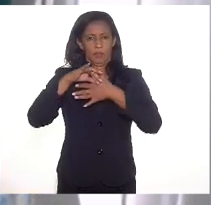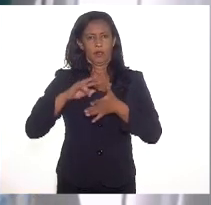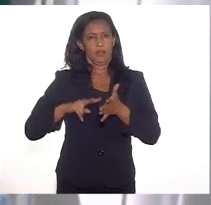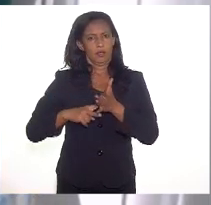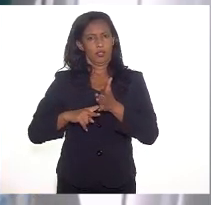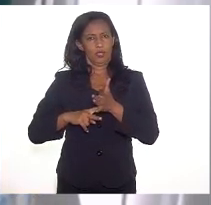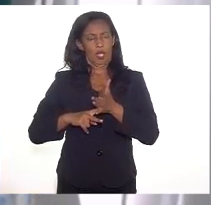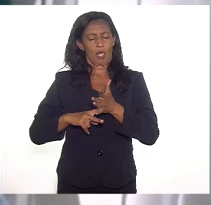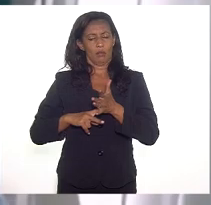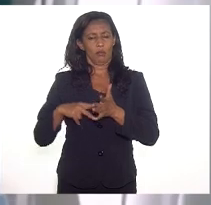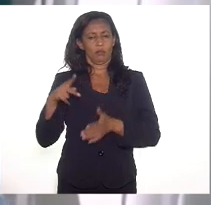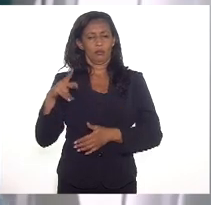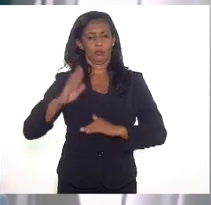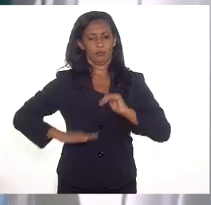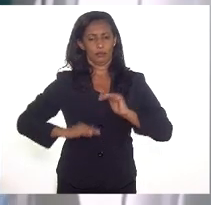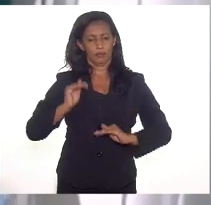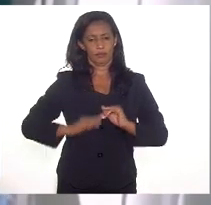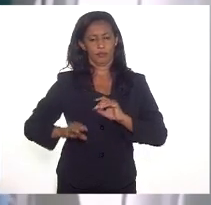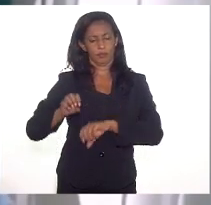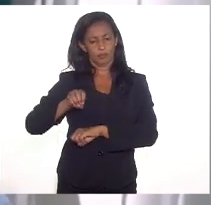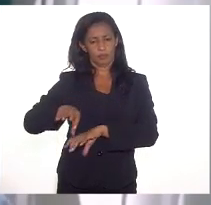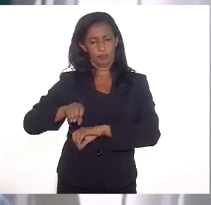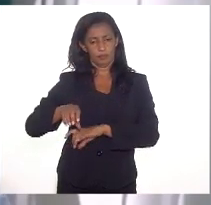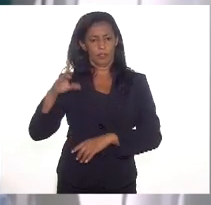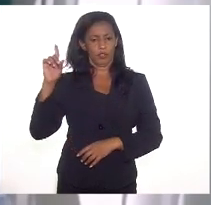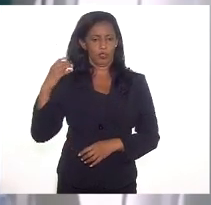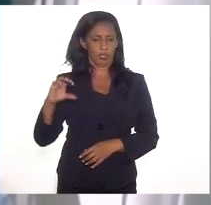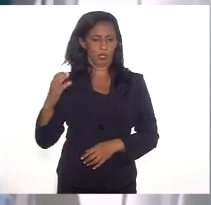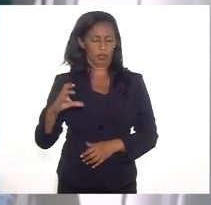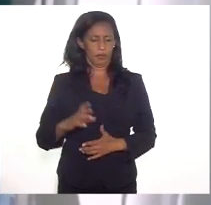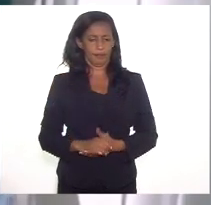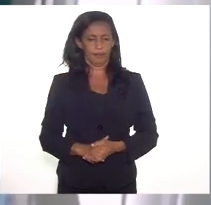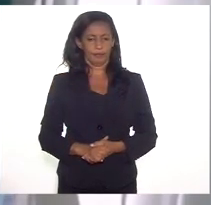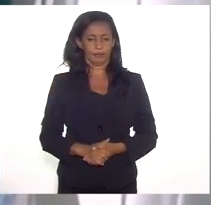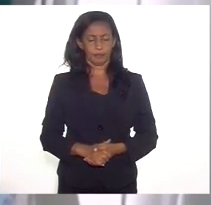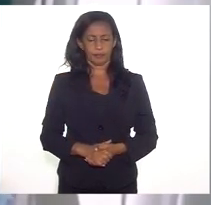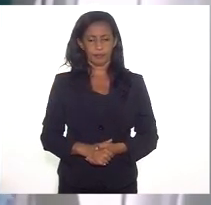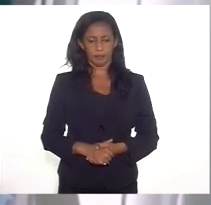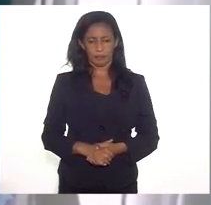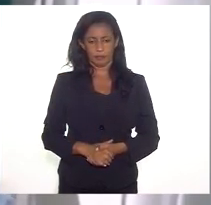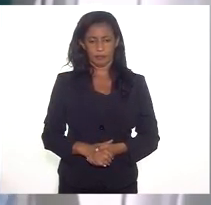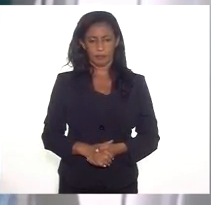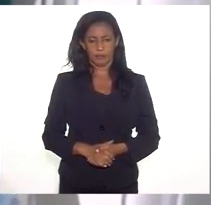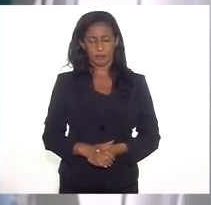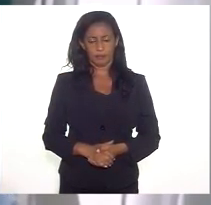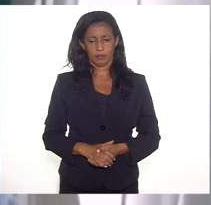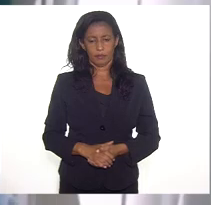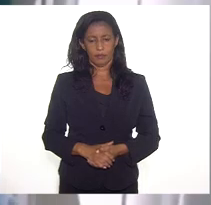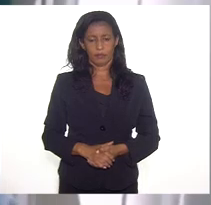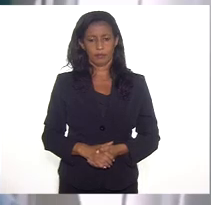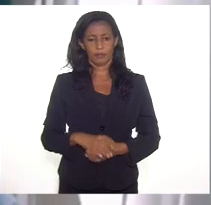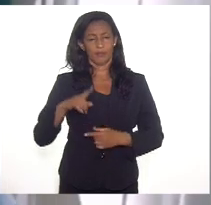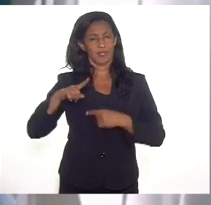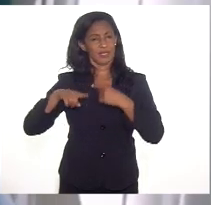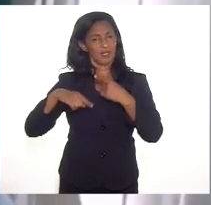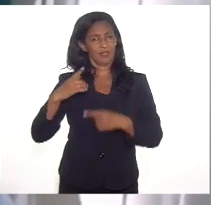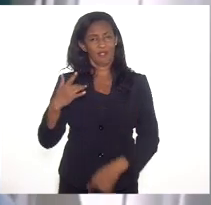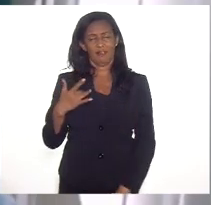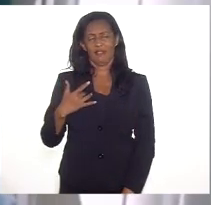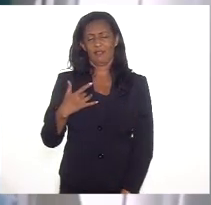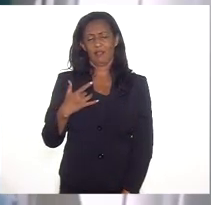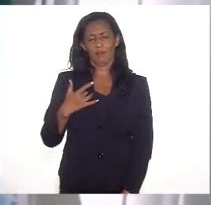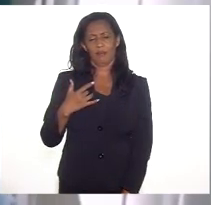dos Profissionais de Educação de Niterói, e depois de sua lamentável